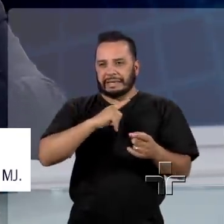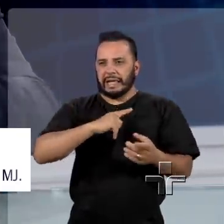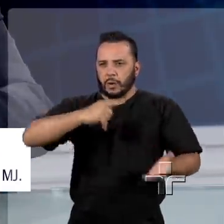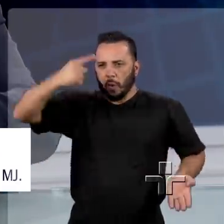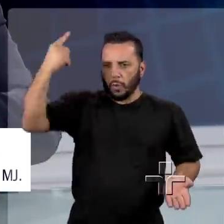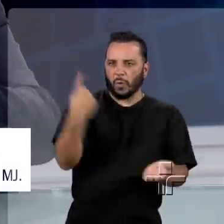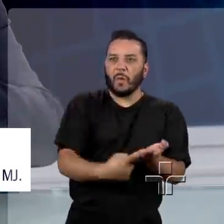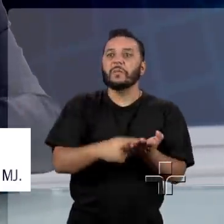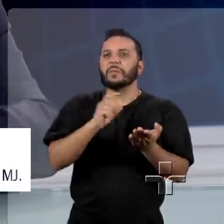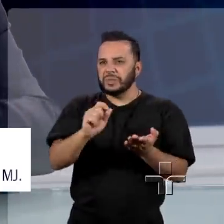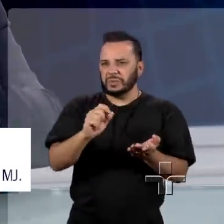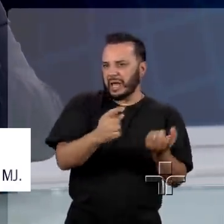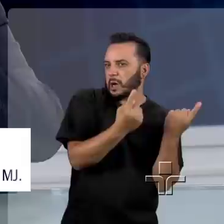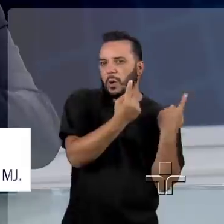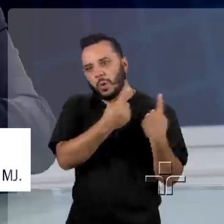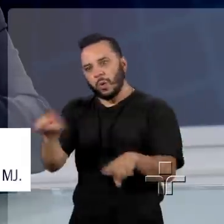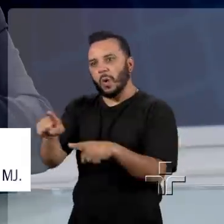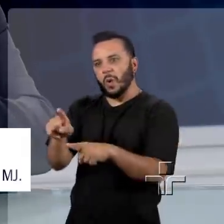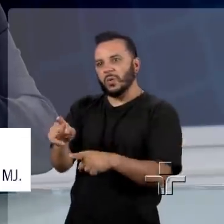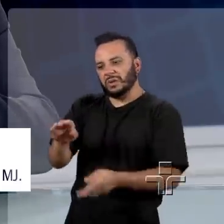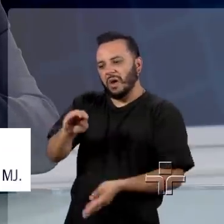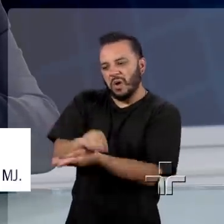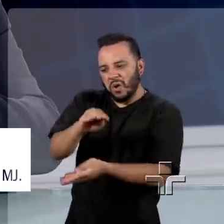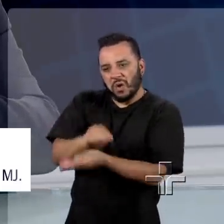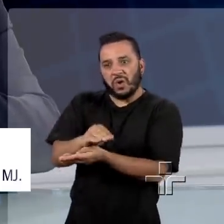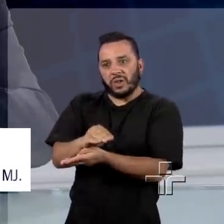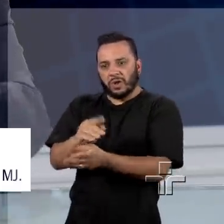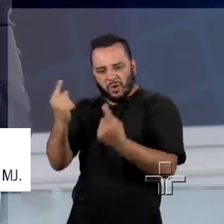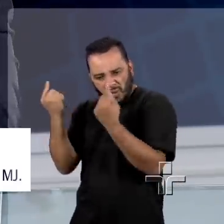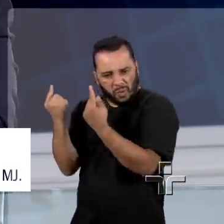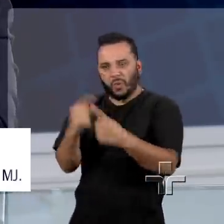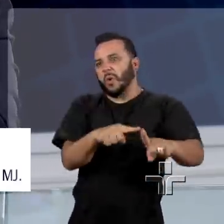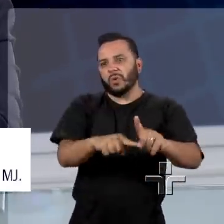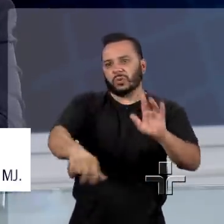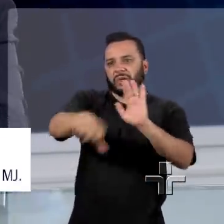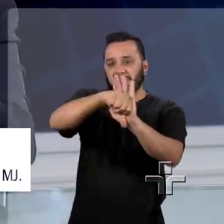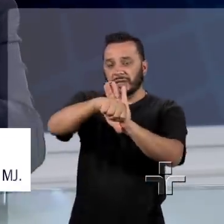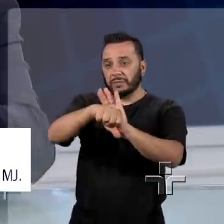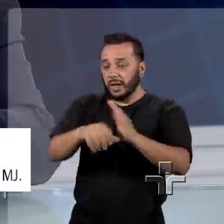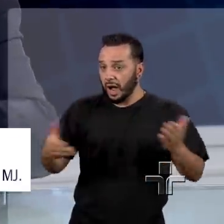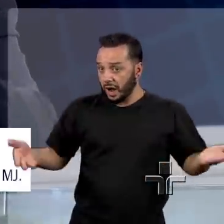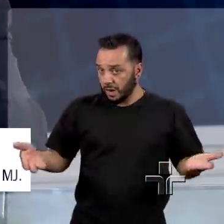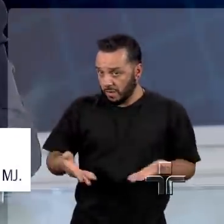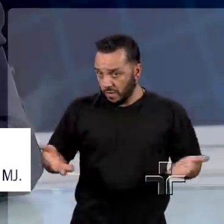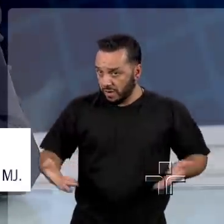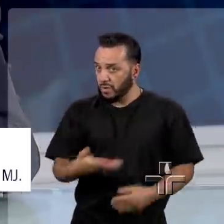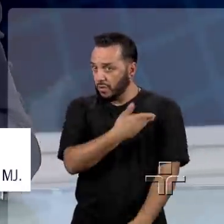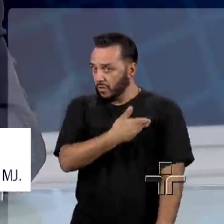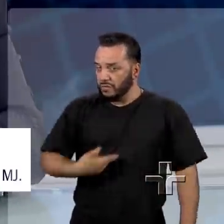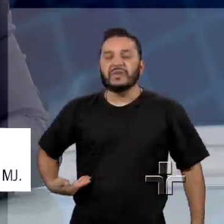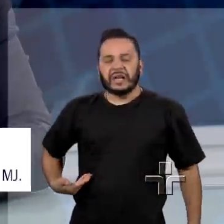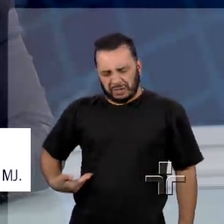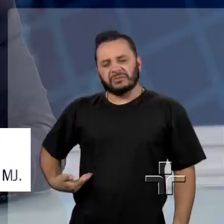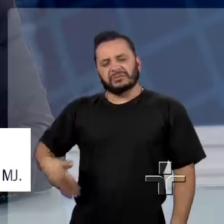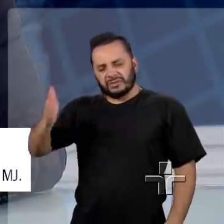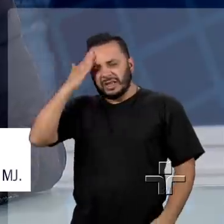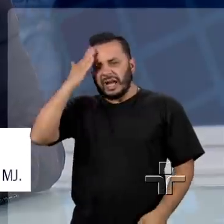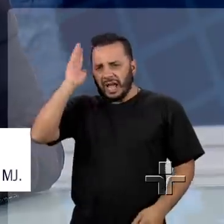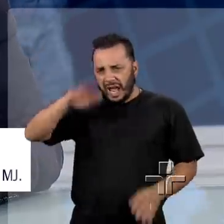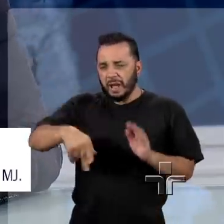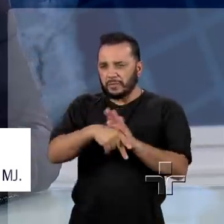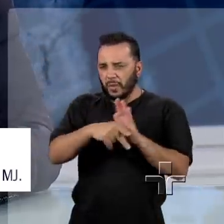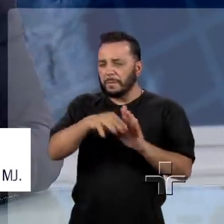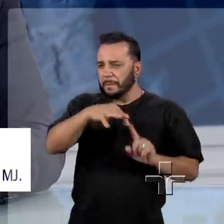uma agenda de combate à criminalidade organizada que o novo governo vai ter como prioridades. Sérgio Moro será